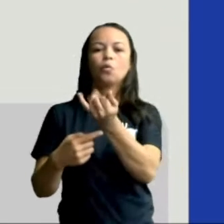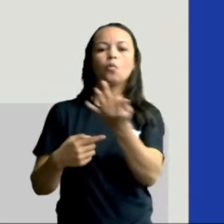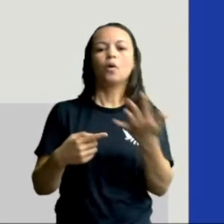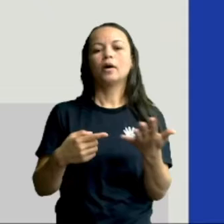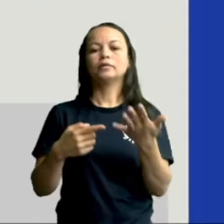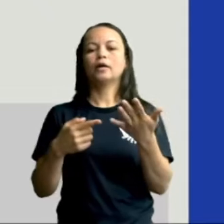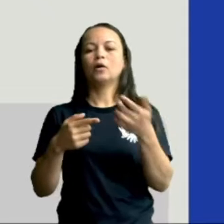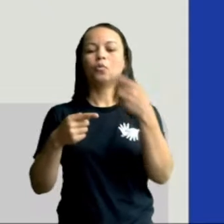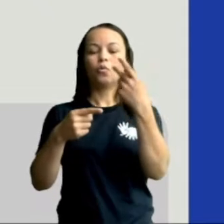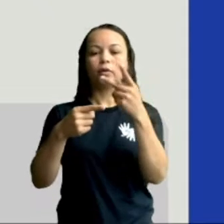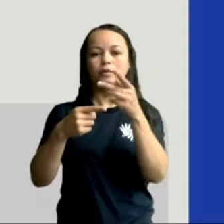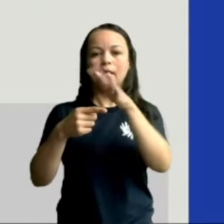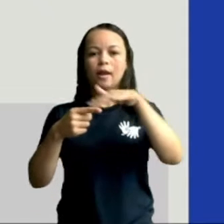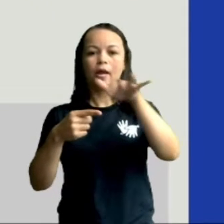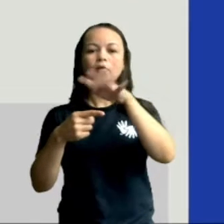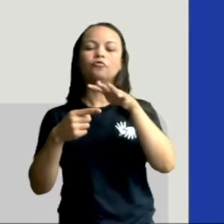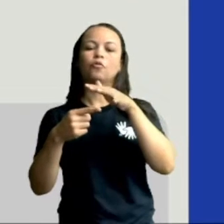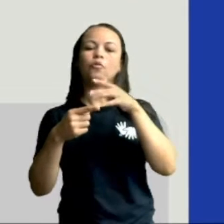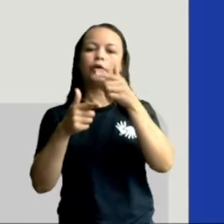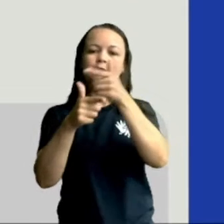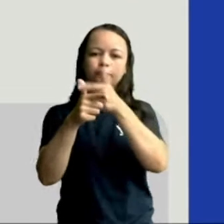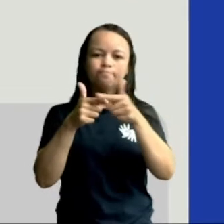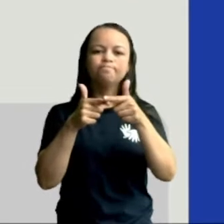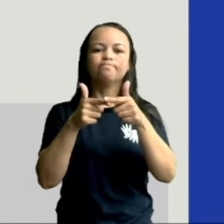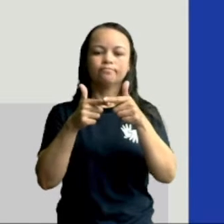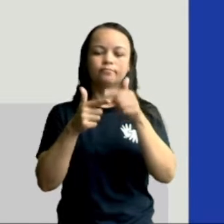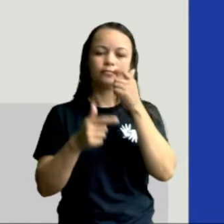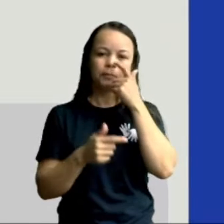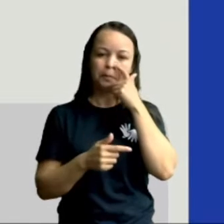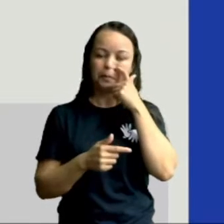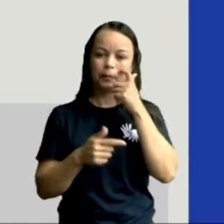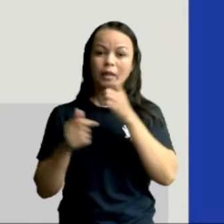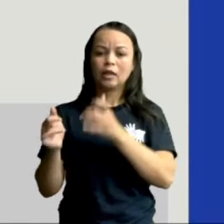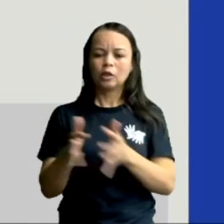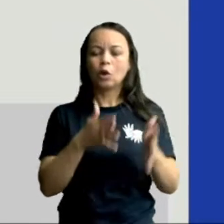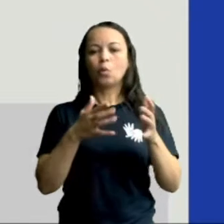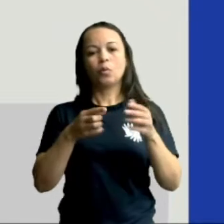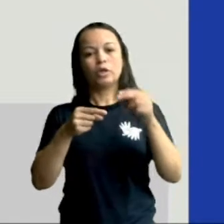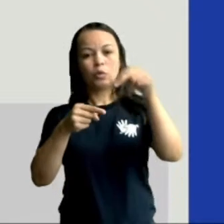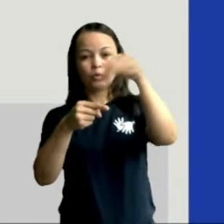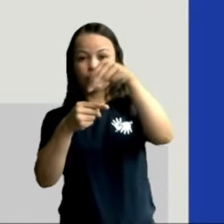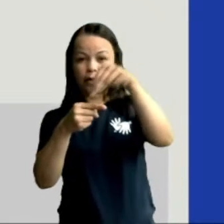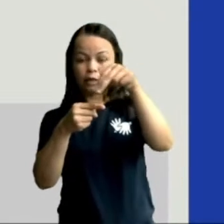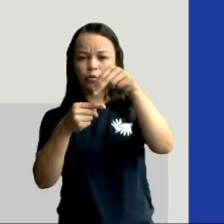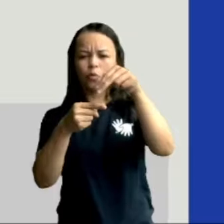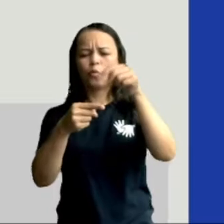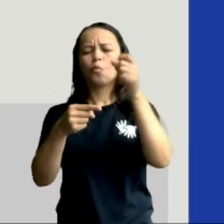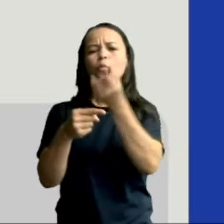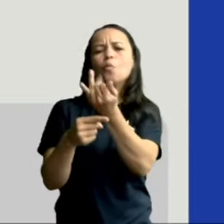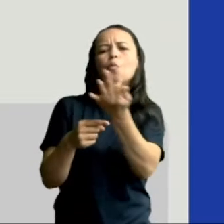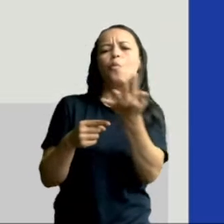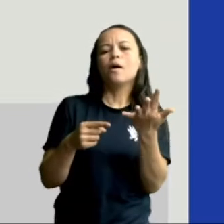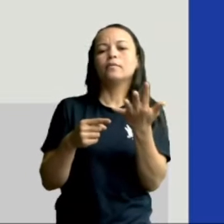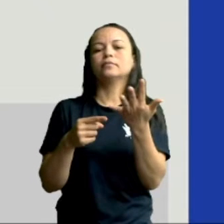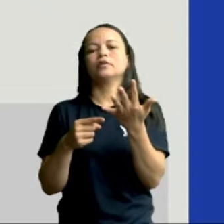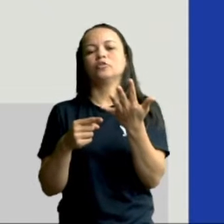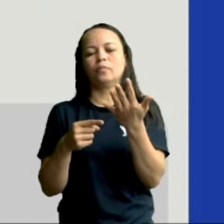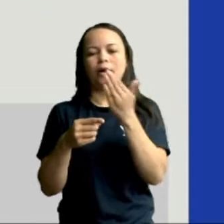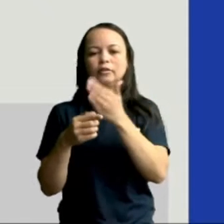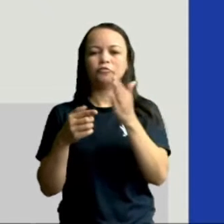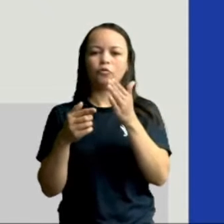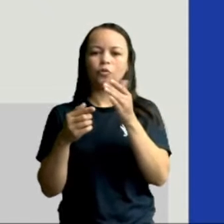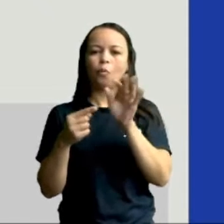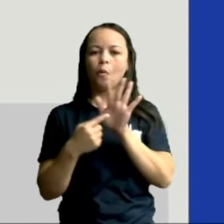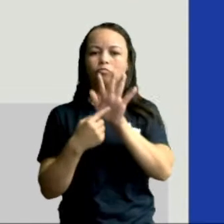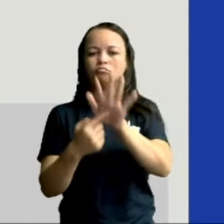foi dividido. O numerador indica quantas partes foram consideradas do inteiro,